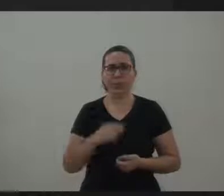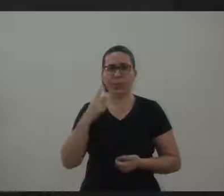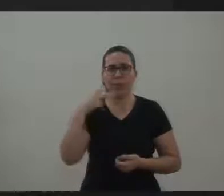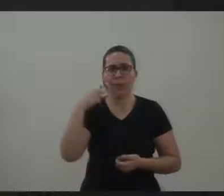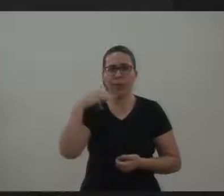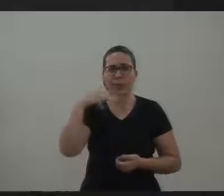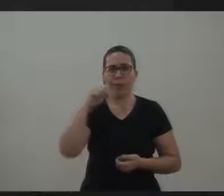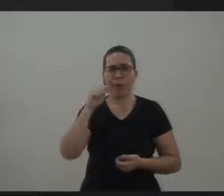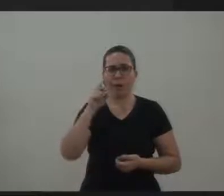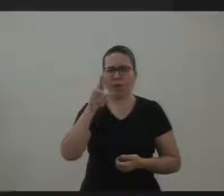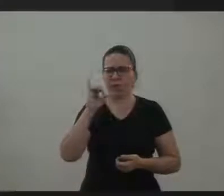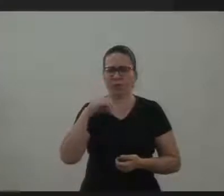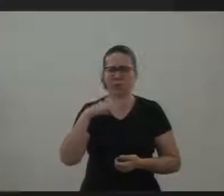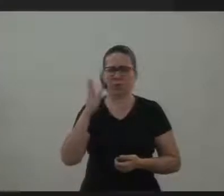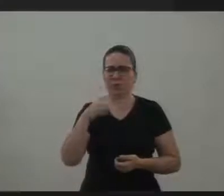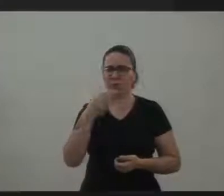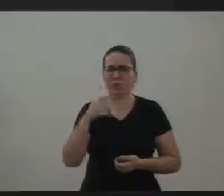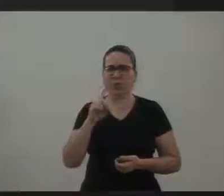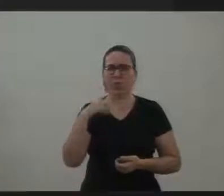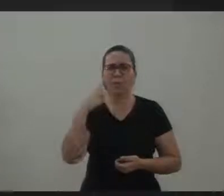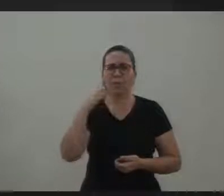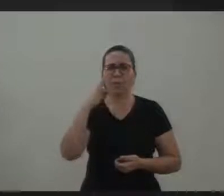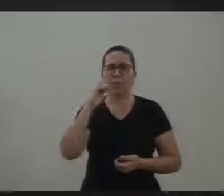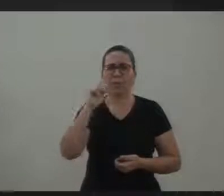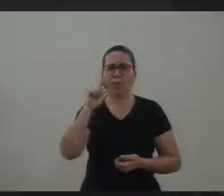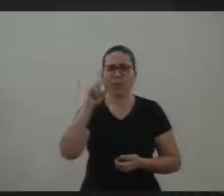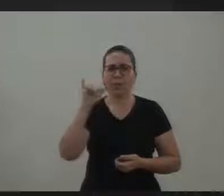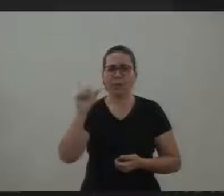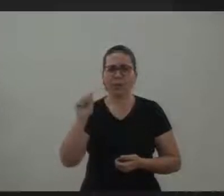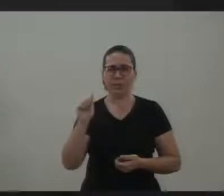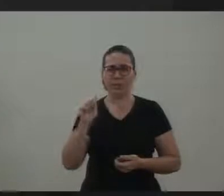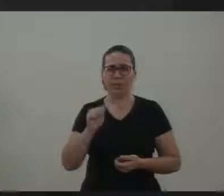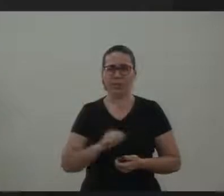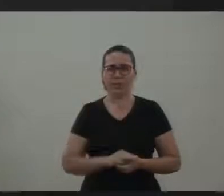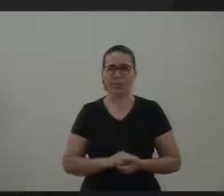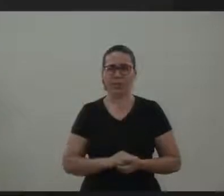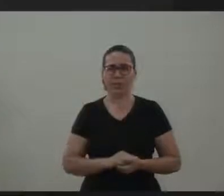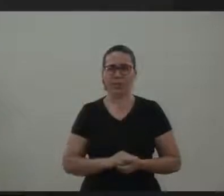Vereador Márcio Melo, dispenso. Vereadora Flávia Bittar.